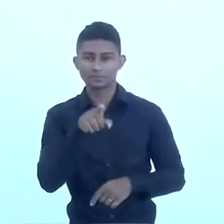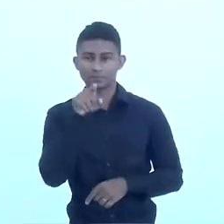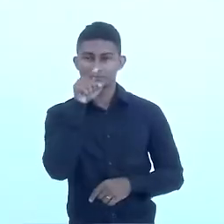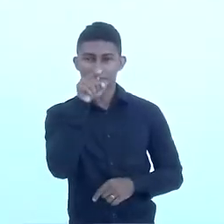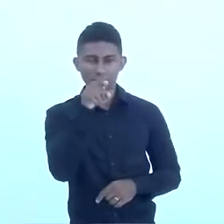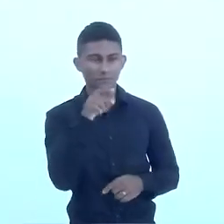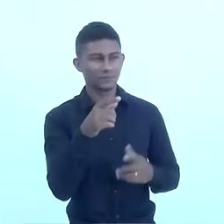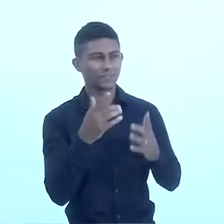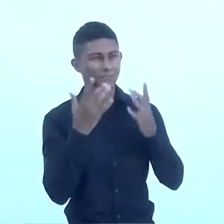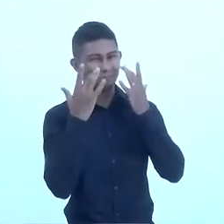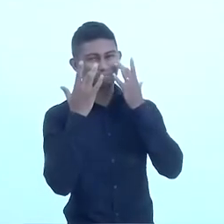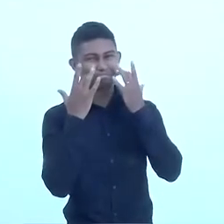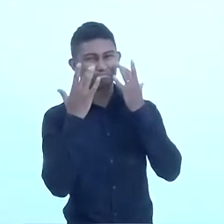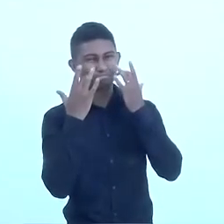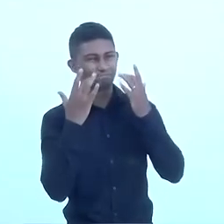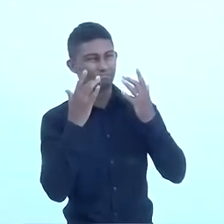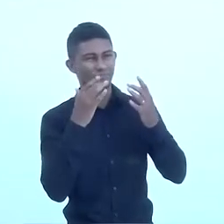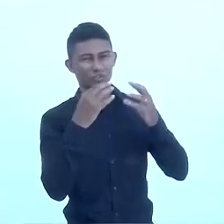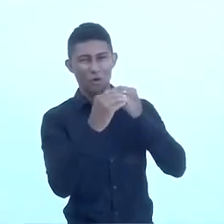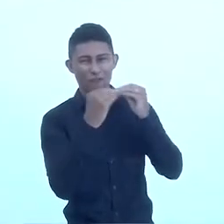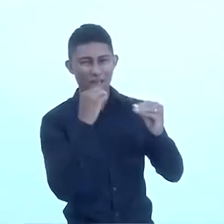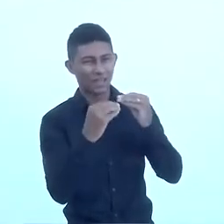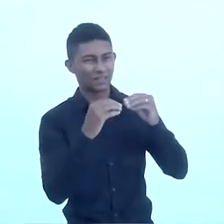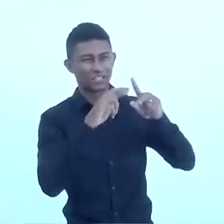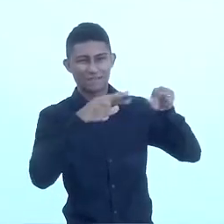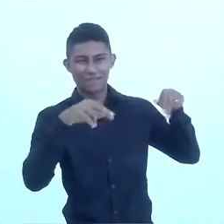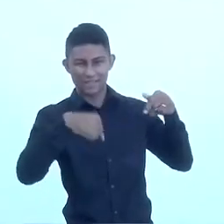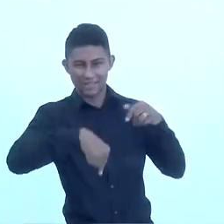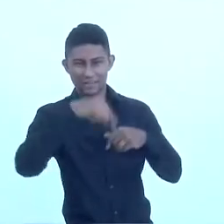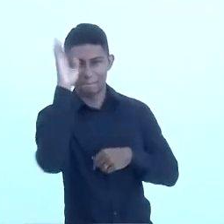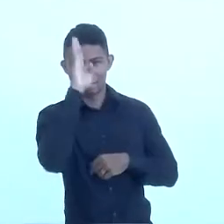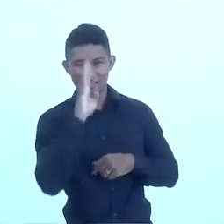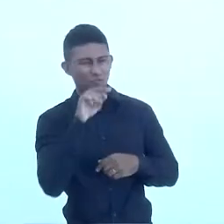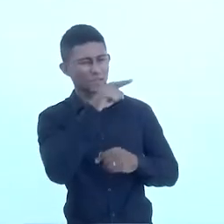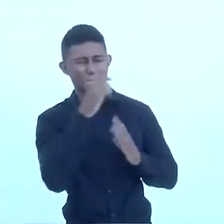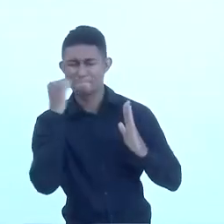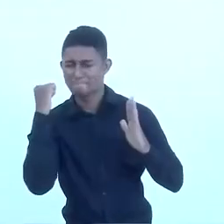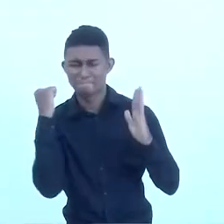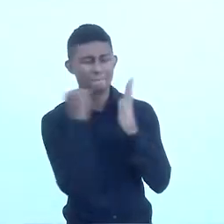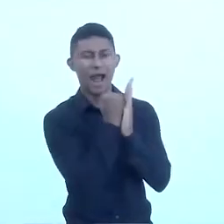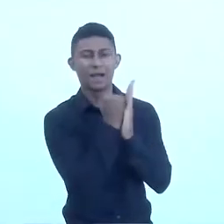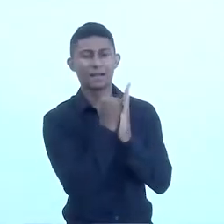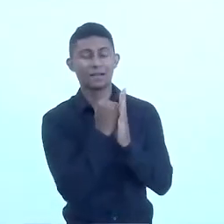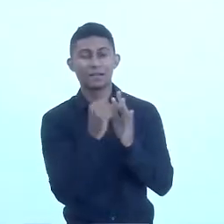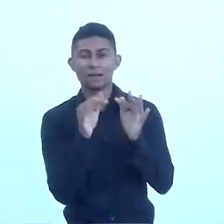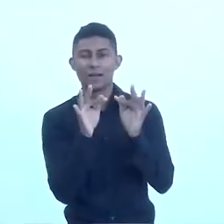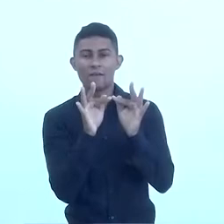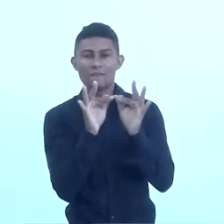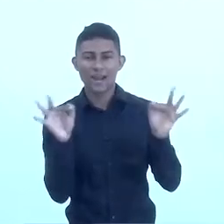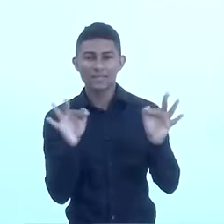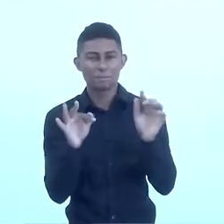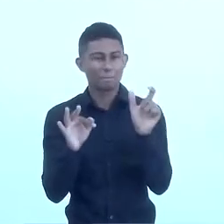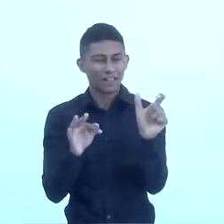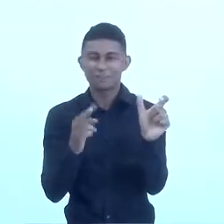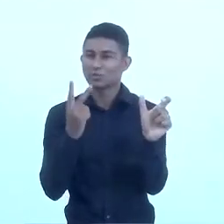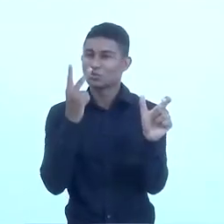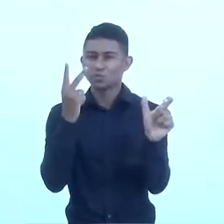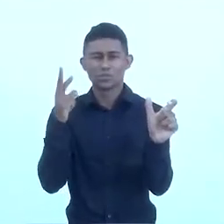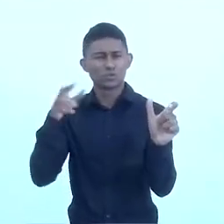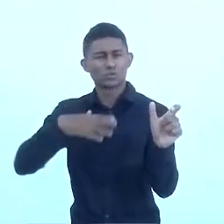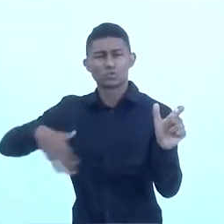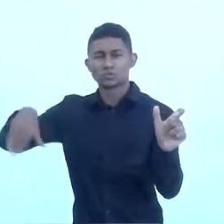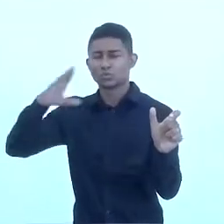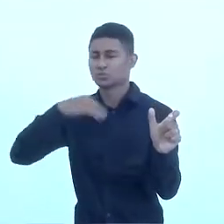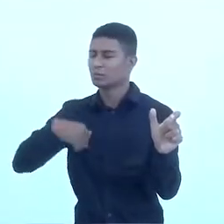marcou a dramaturgia brasileira, e a gente sabe que não é fácil, com dois bordões que, assim, todo